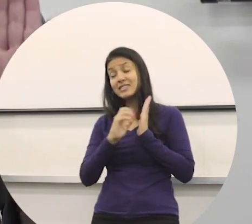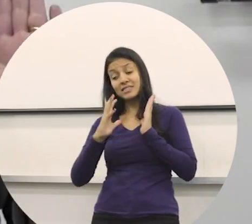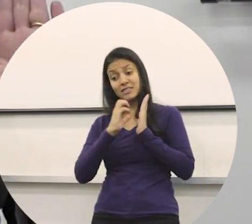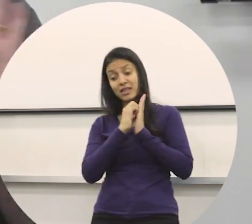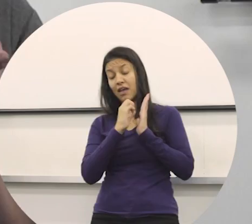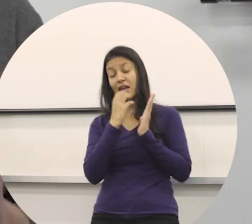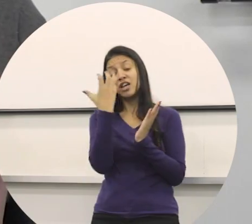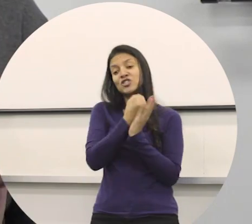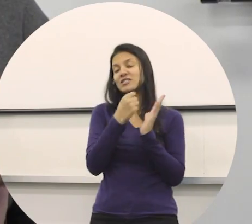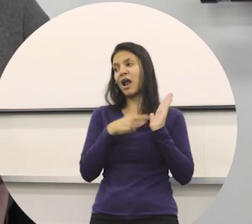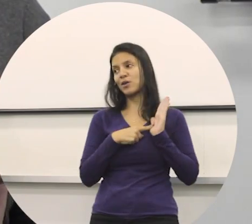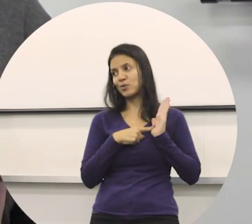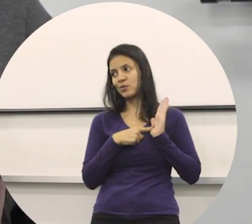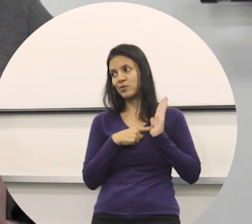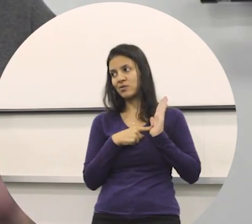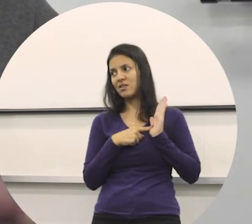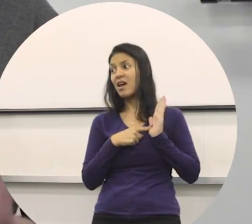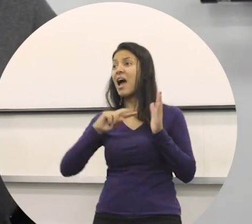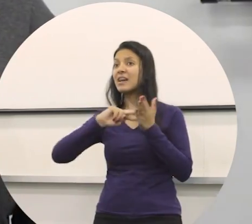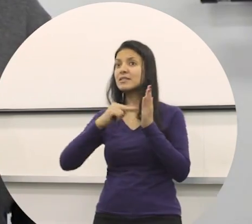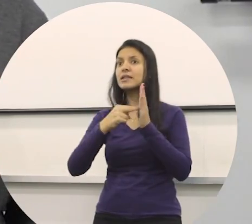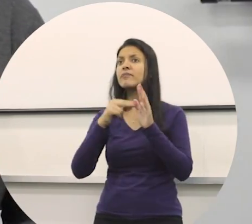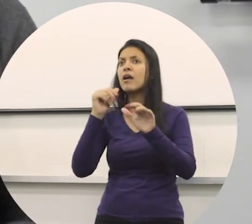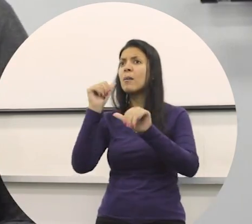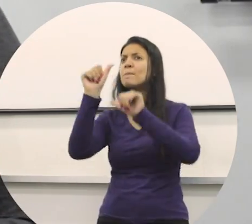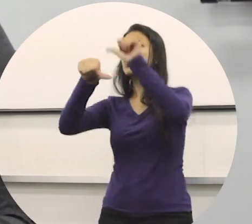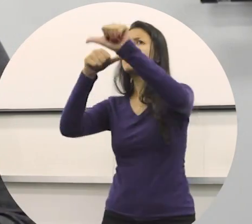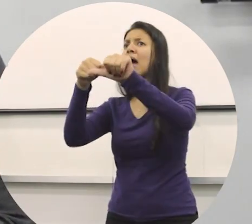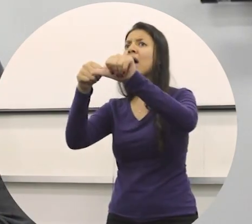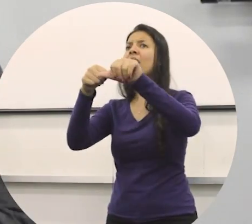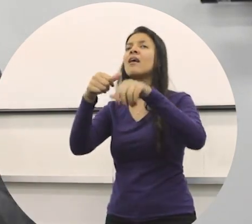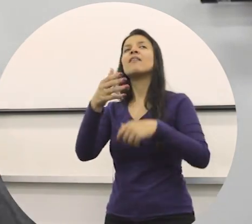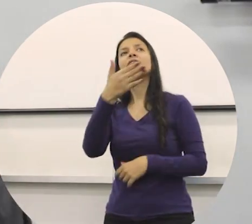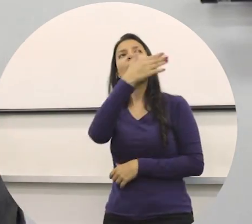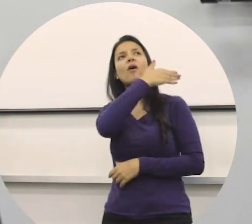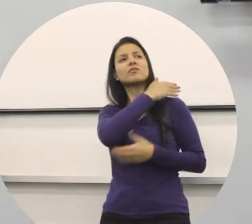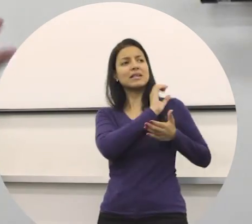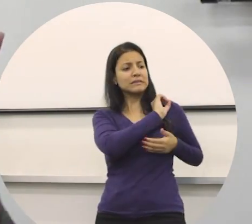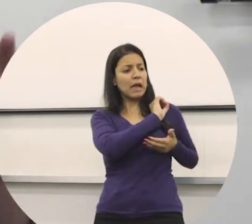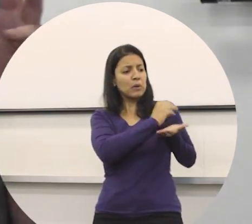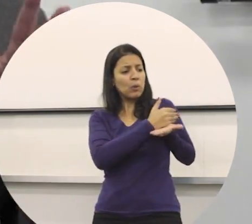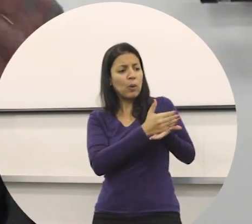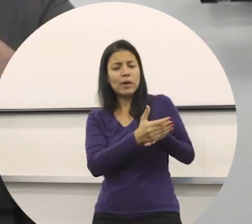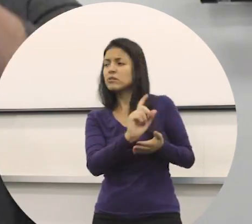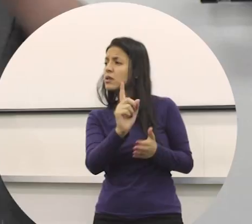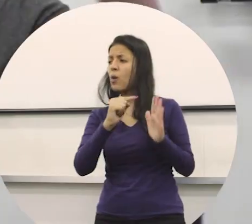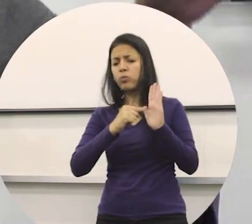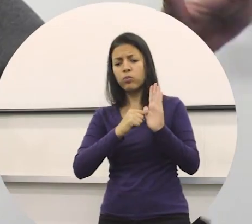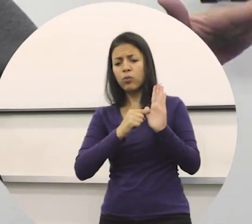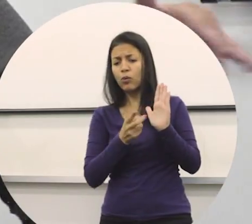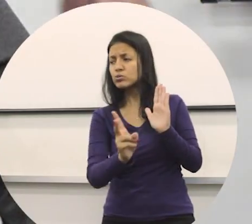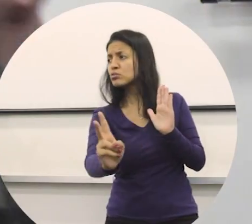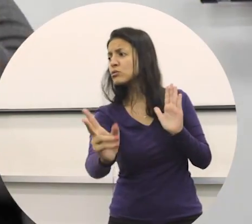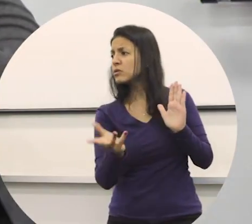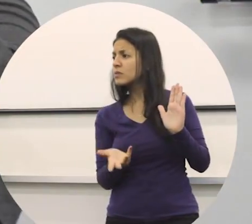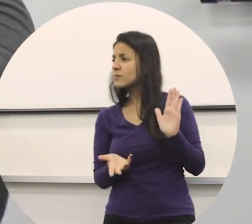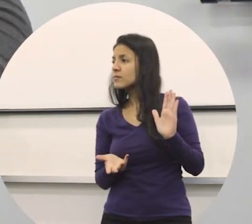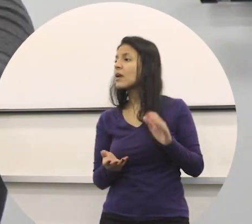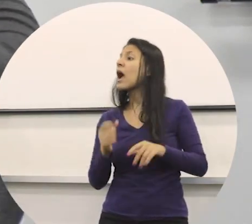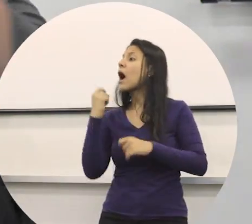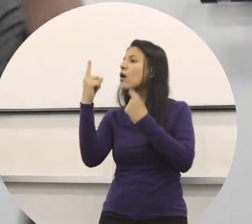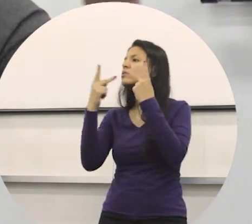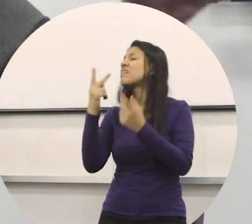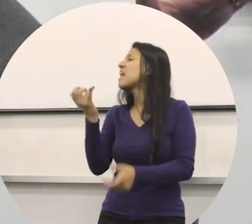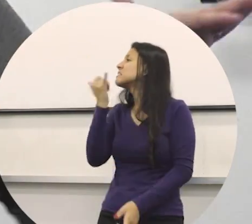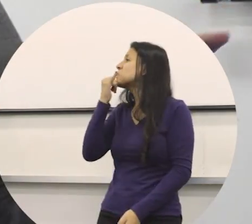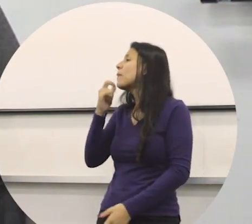for, não vai começar do zero. A avaliação, assim, a gente não tem instrumento, a gente não tem instrumento, gente. Então